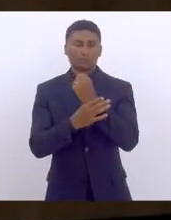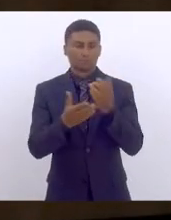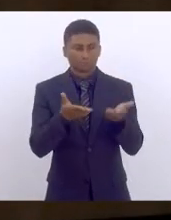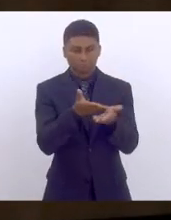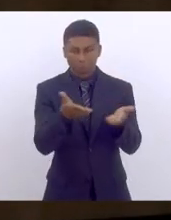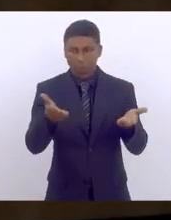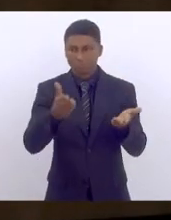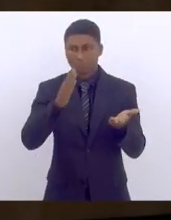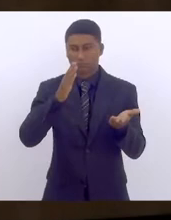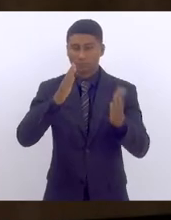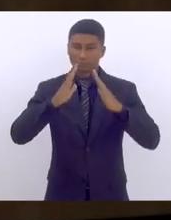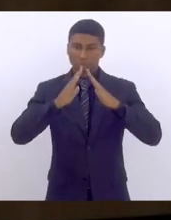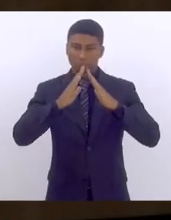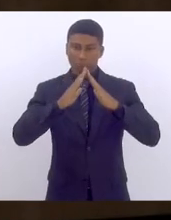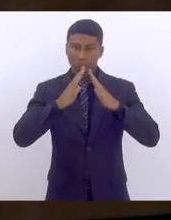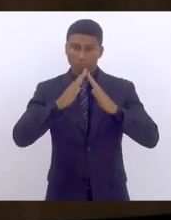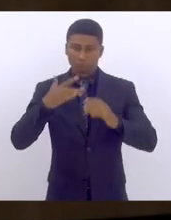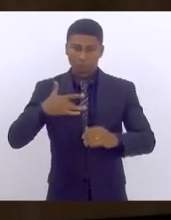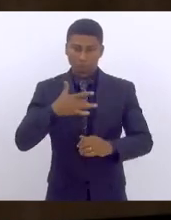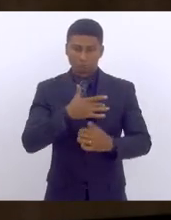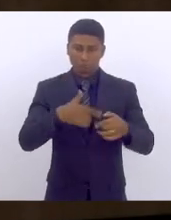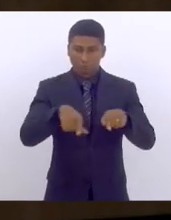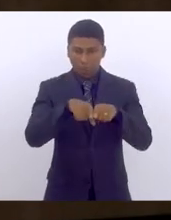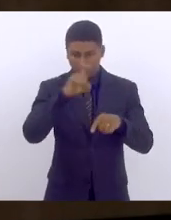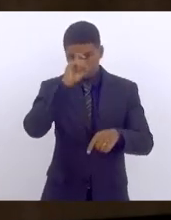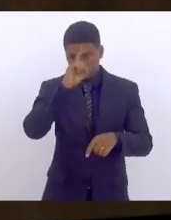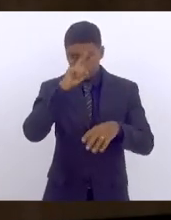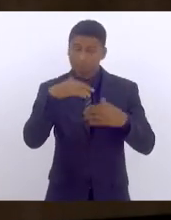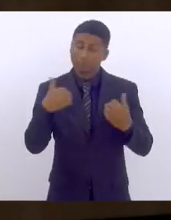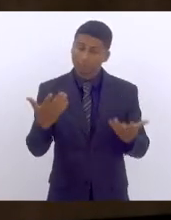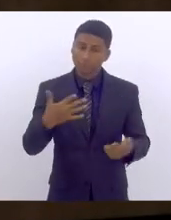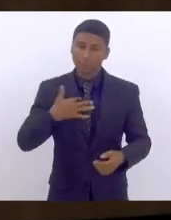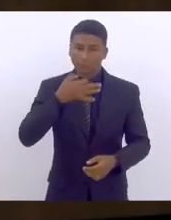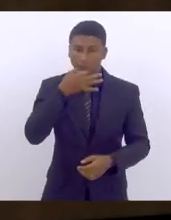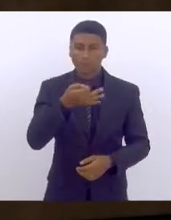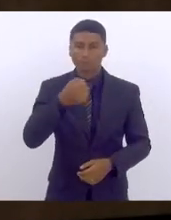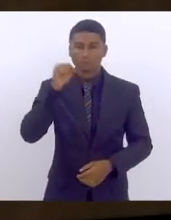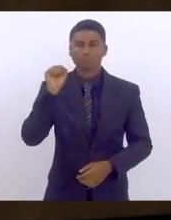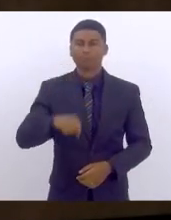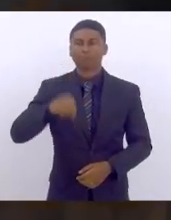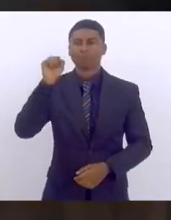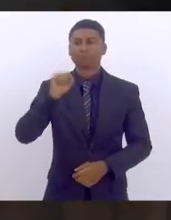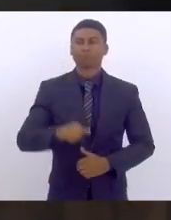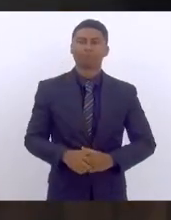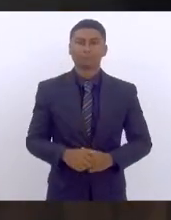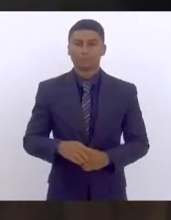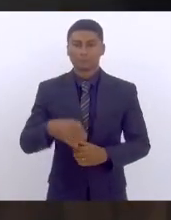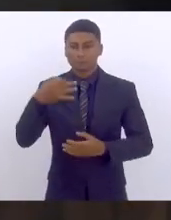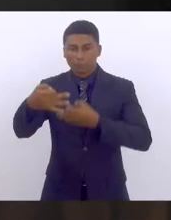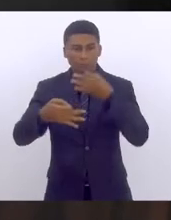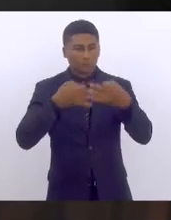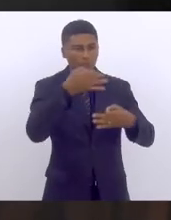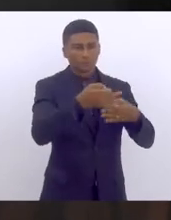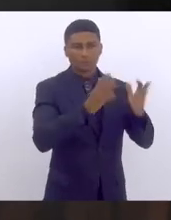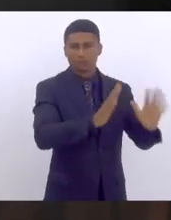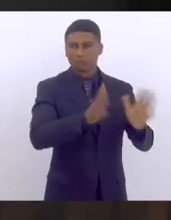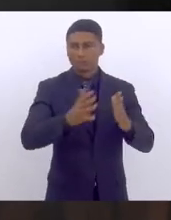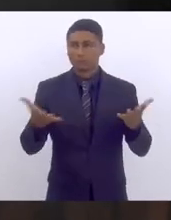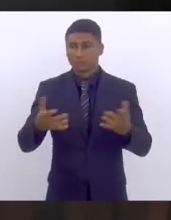clínicas. Razão pela qual, no mérito, meu parecer é favorável. Com os pareceres emitidos